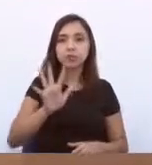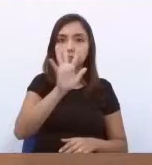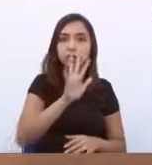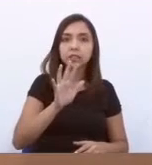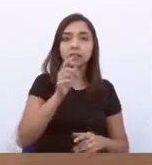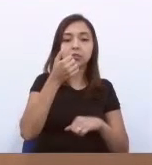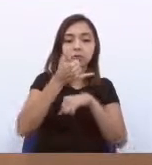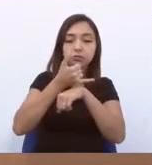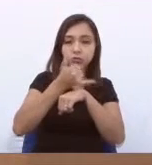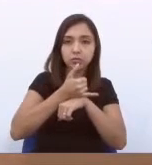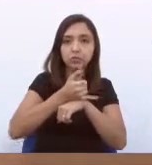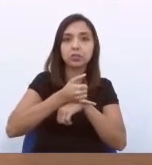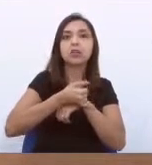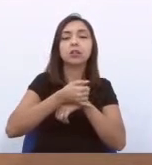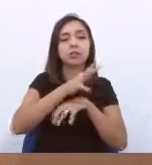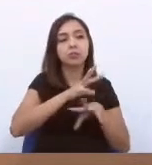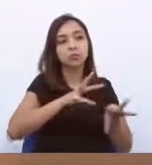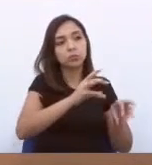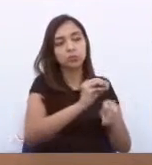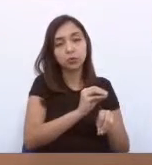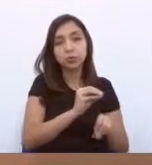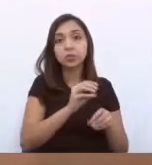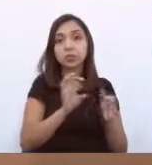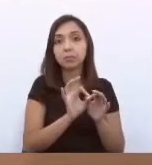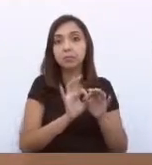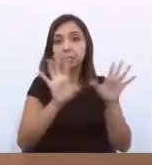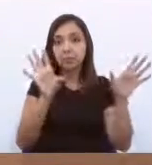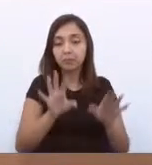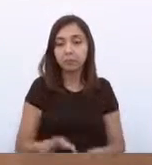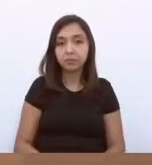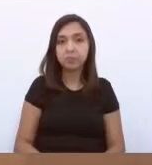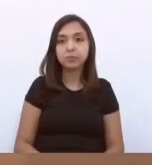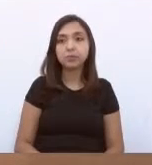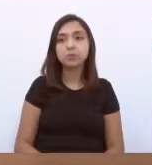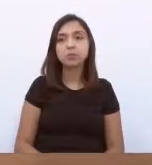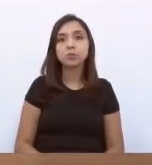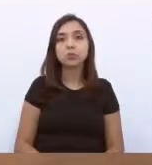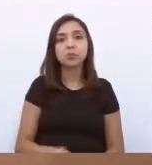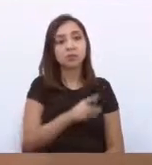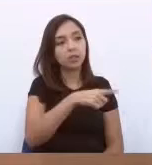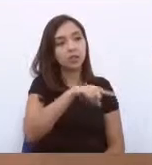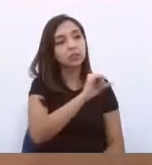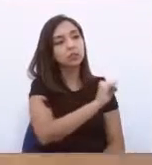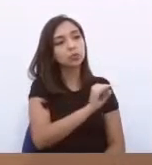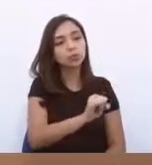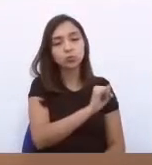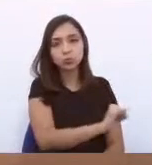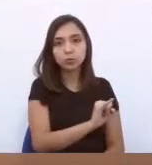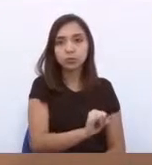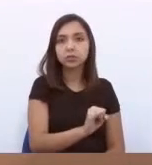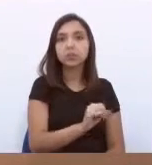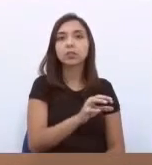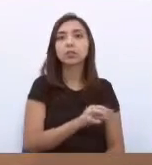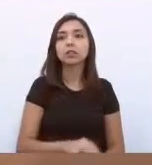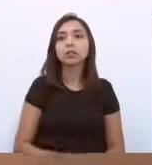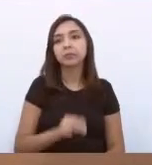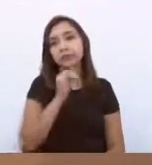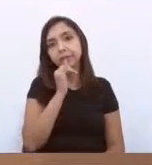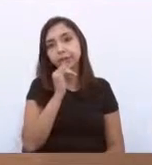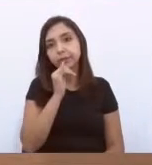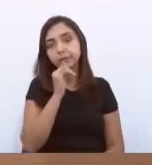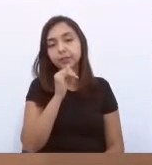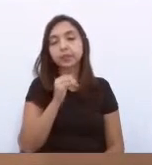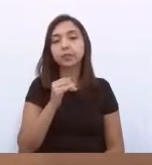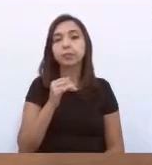do executivo, em permitir que essas instituições, por exemplo, a